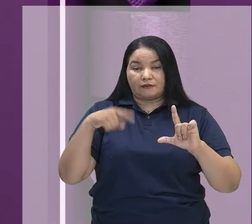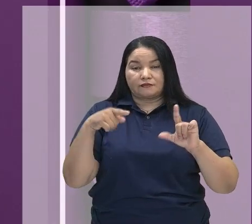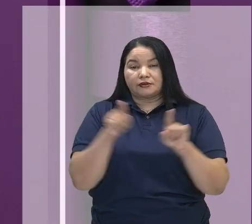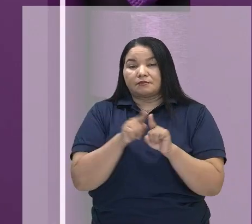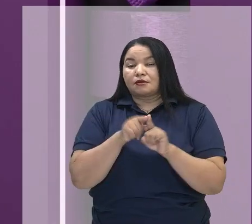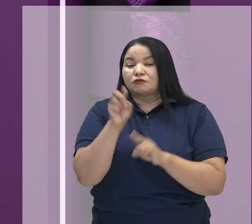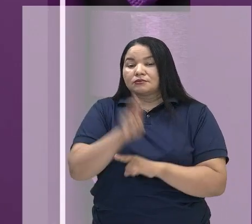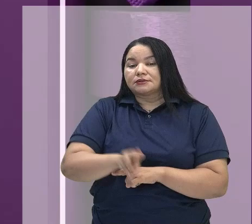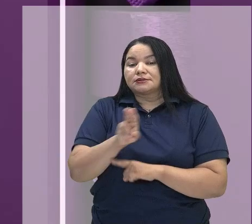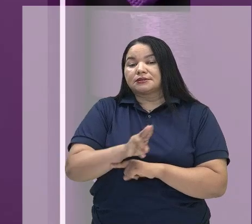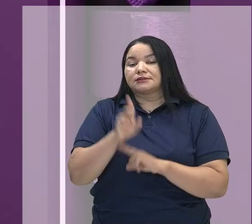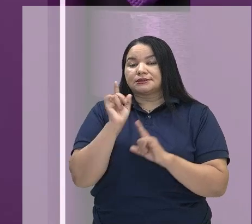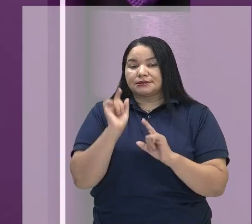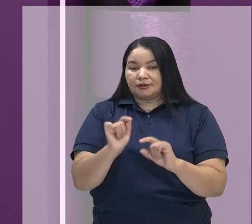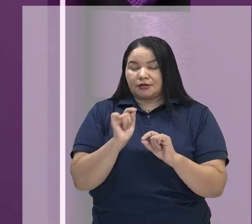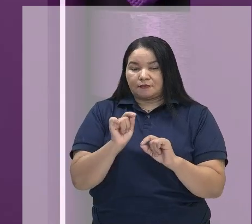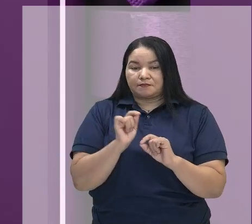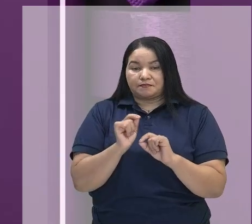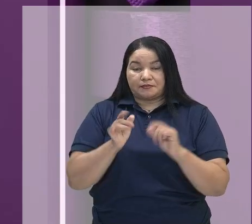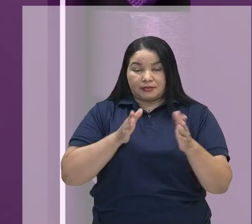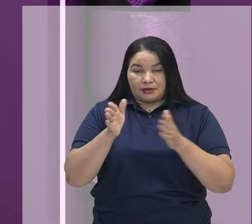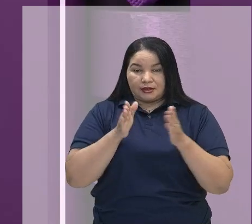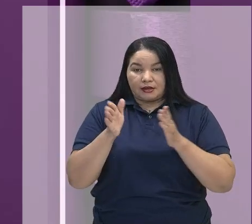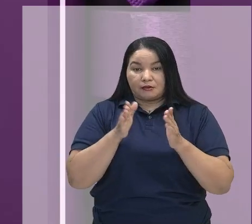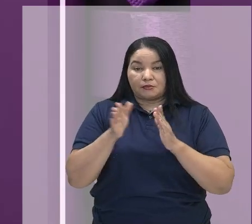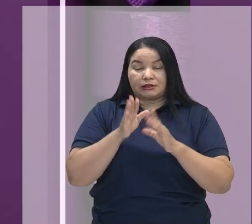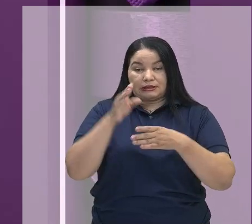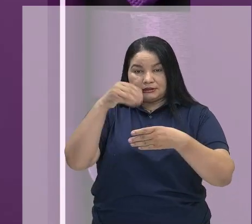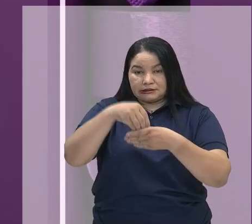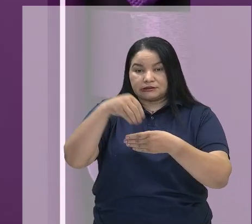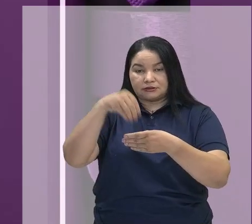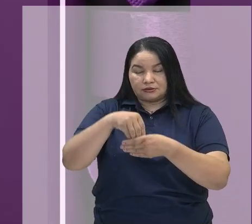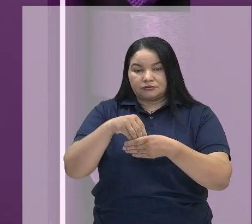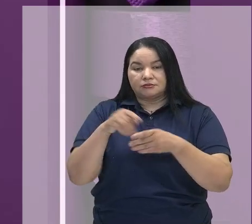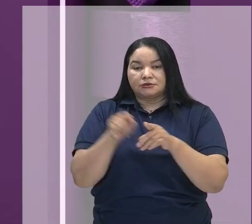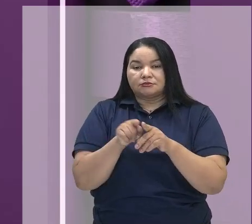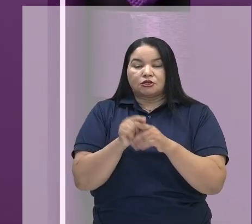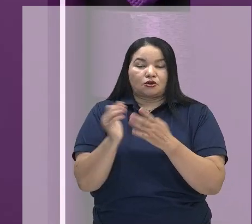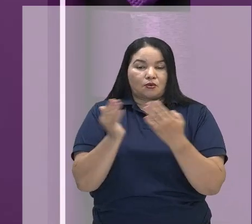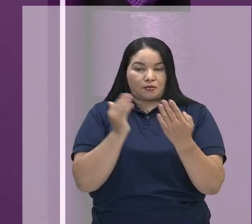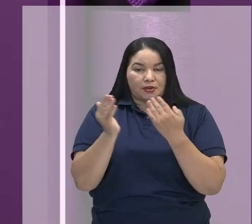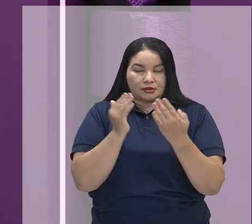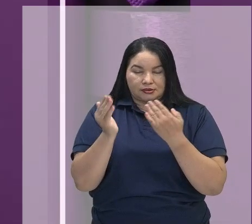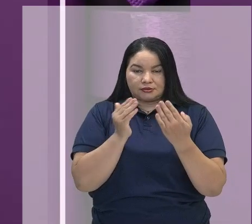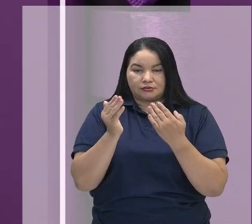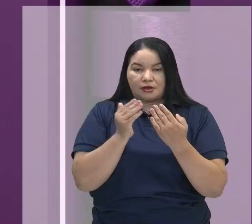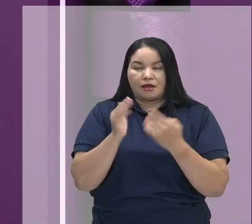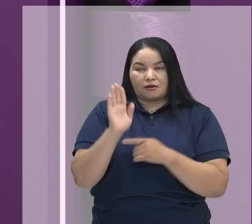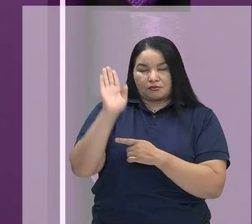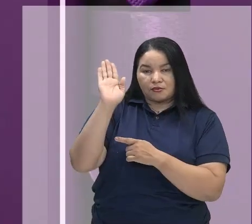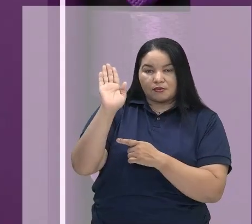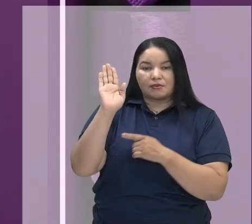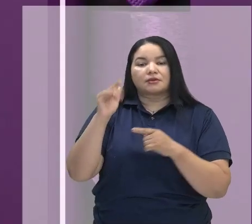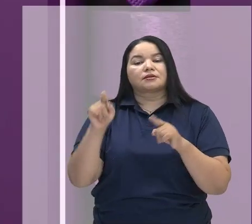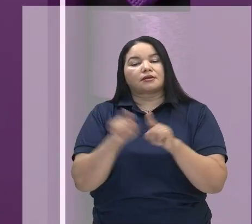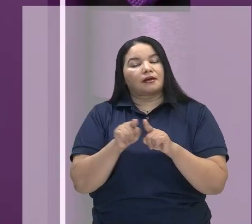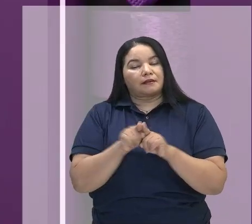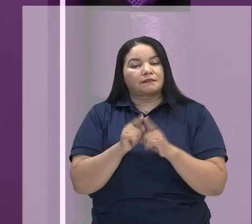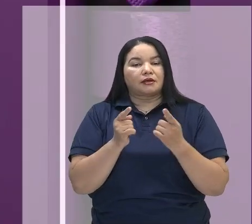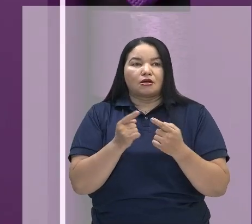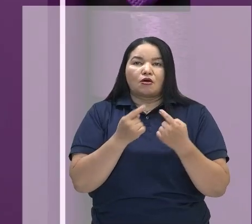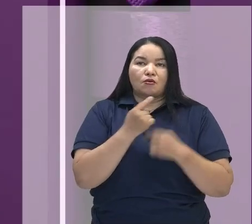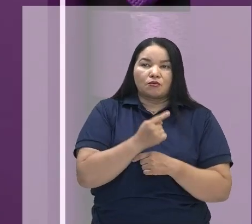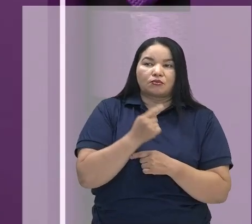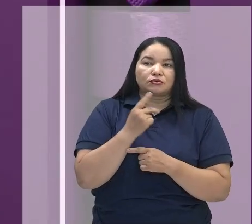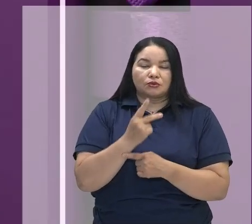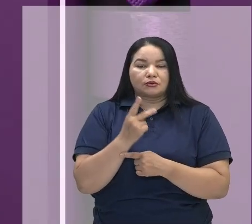muito utilizado também na época das eleições, porque é comparado ali candidatos, não é verdade? Então, candidato 1,